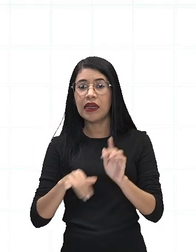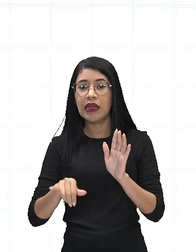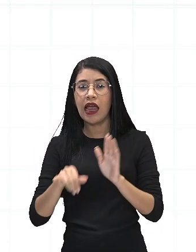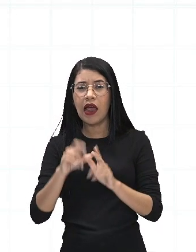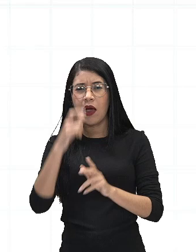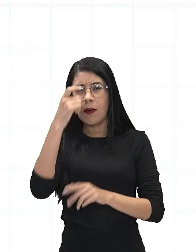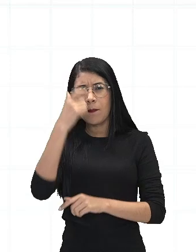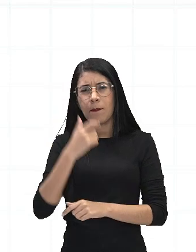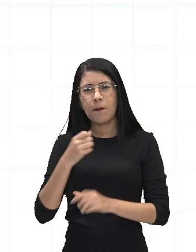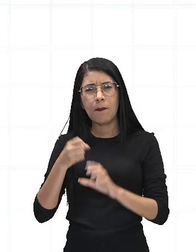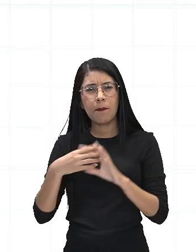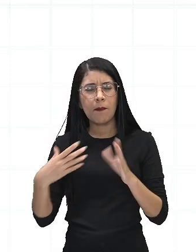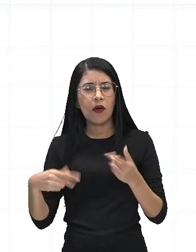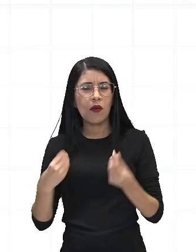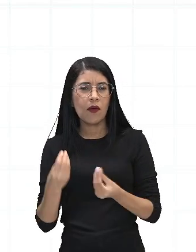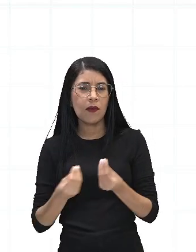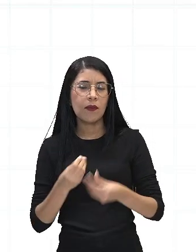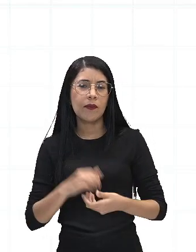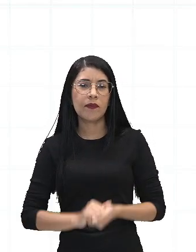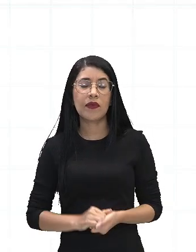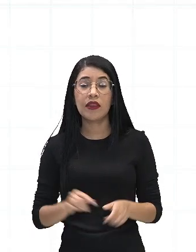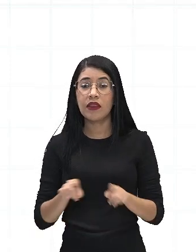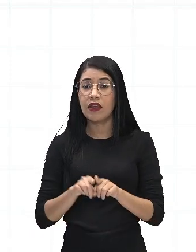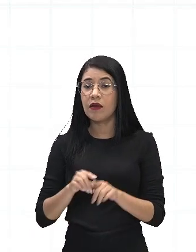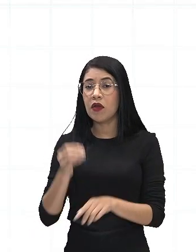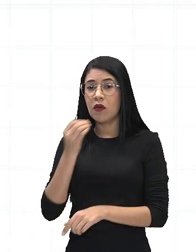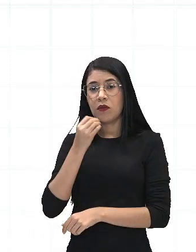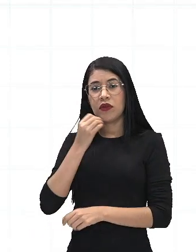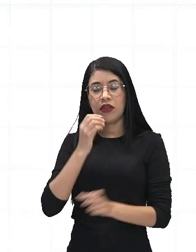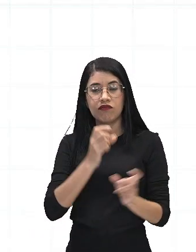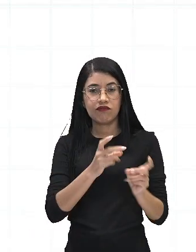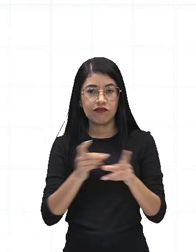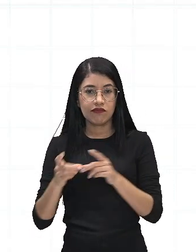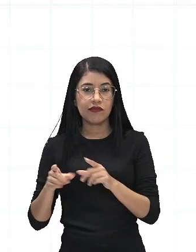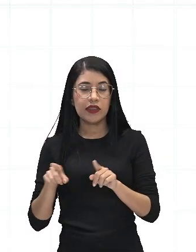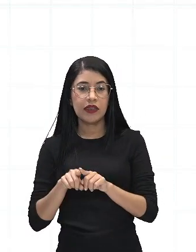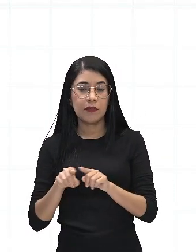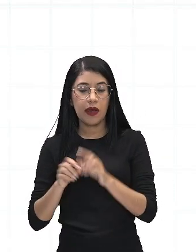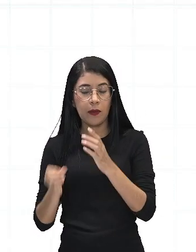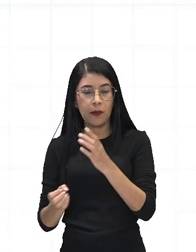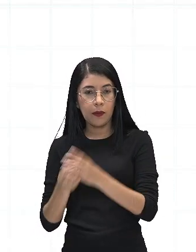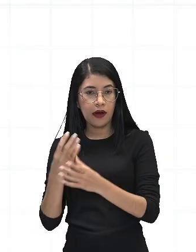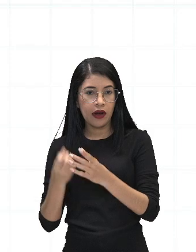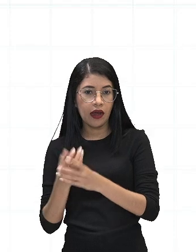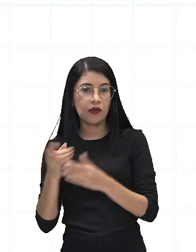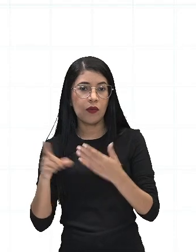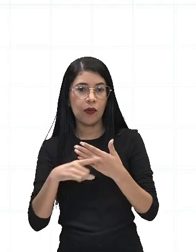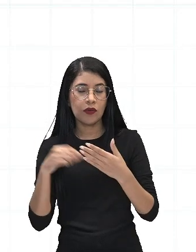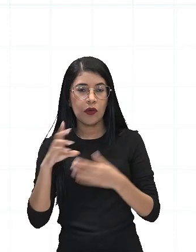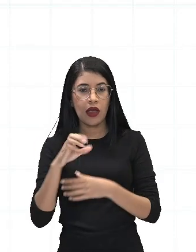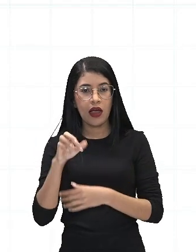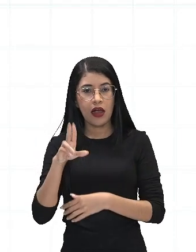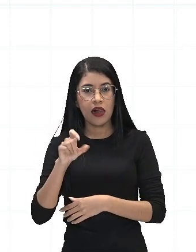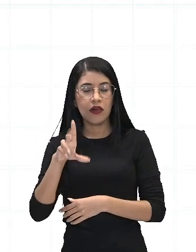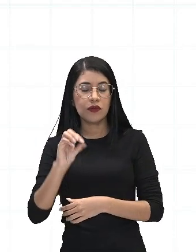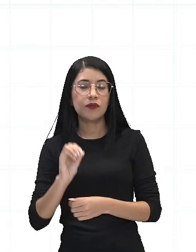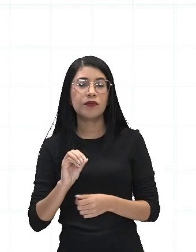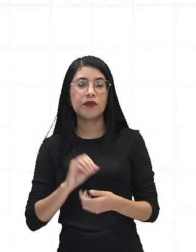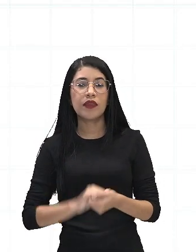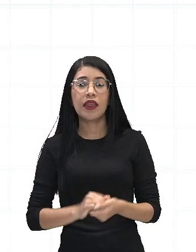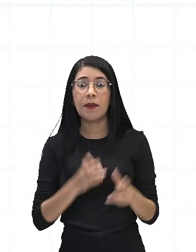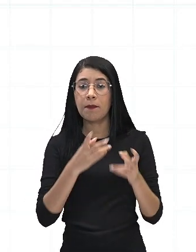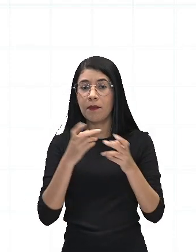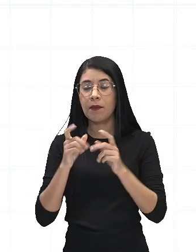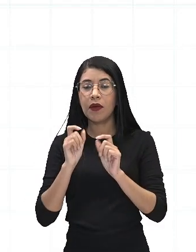identidade. Além de uma oportunidade comercial, o criador da série, Carlos Saldanha,